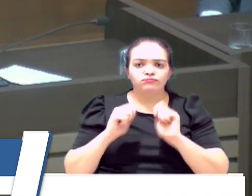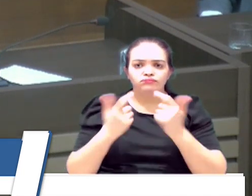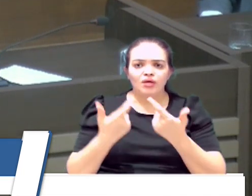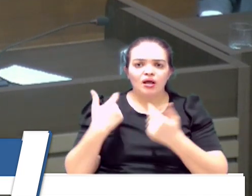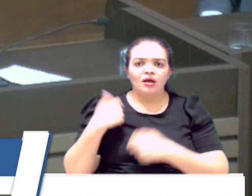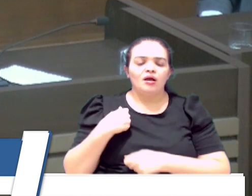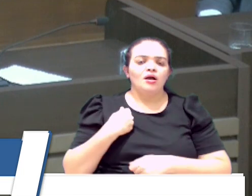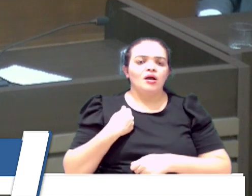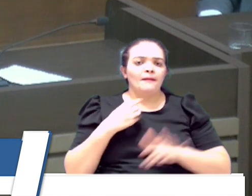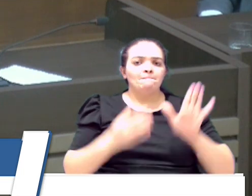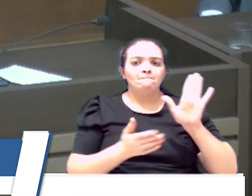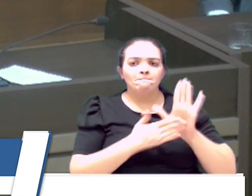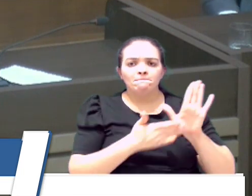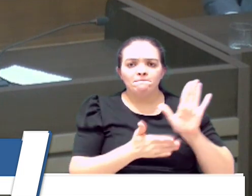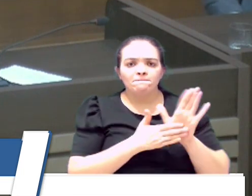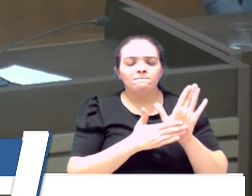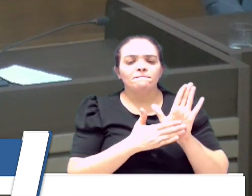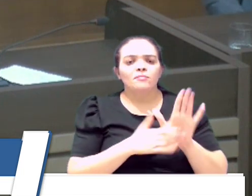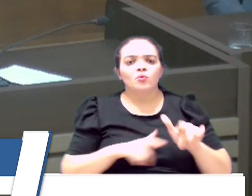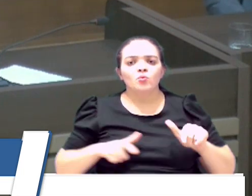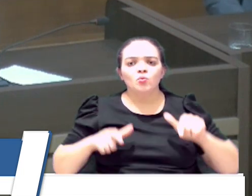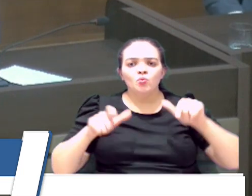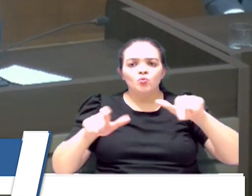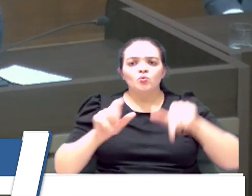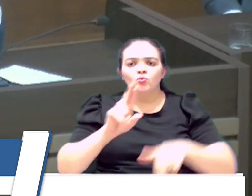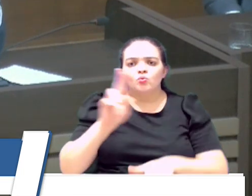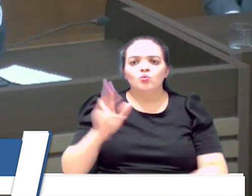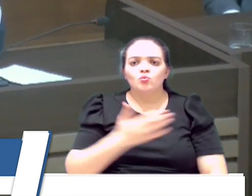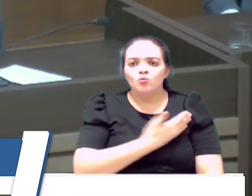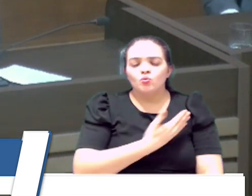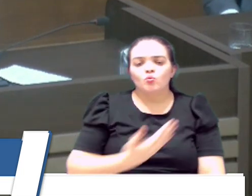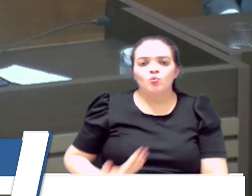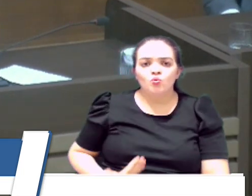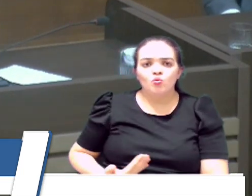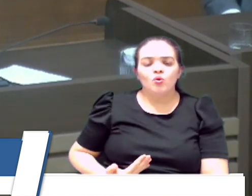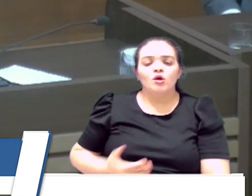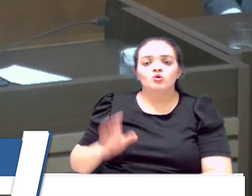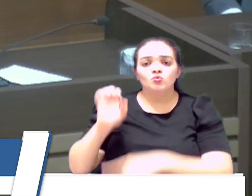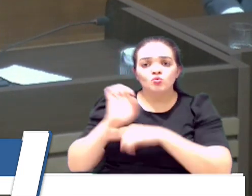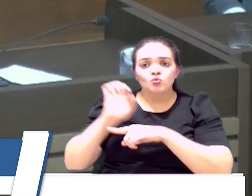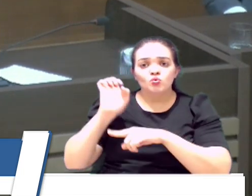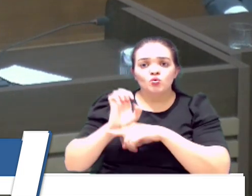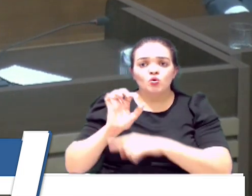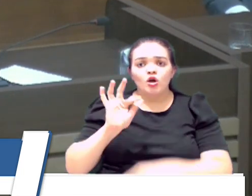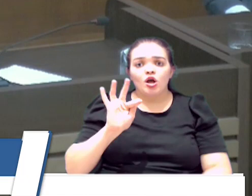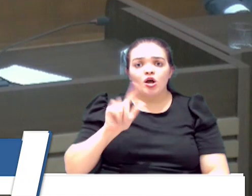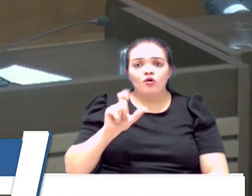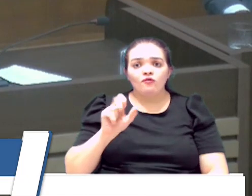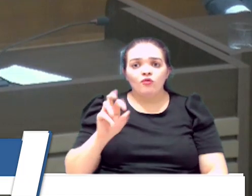vai propor o título de utilidade pública estadual para a Flor da Vida,